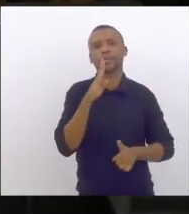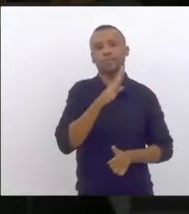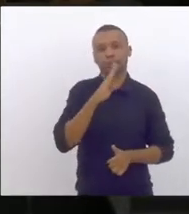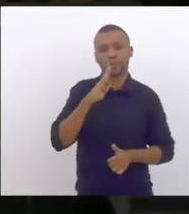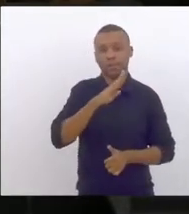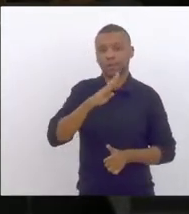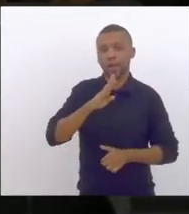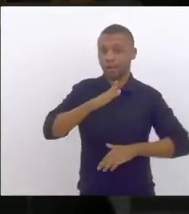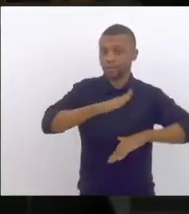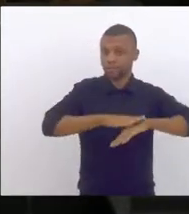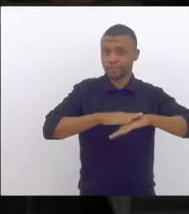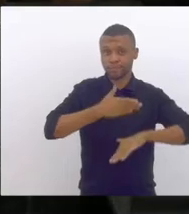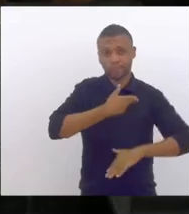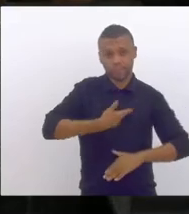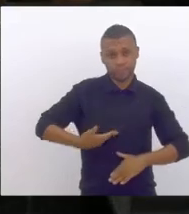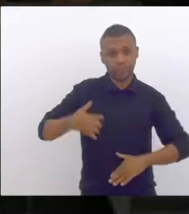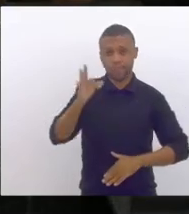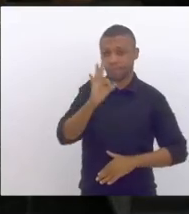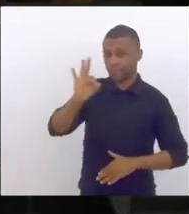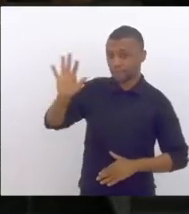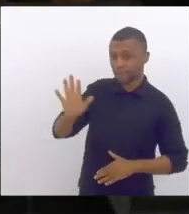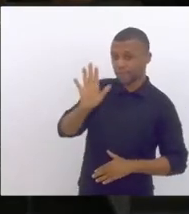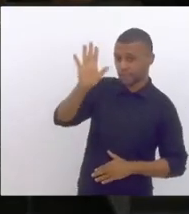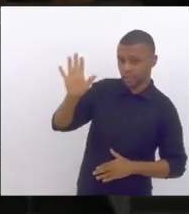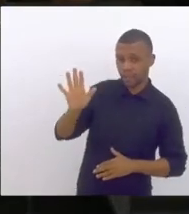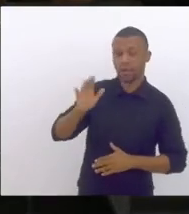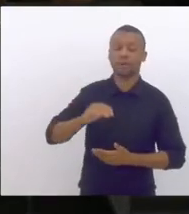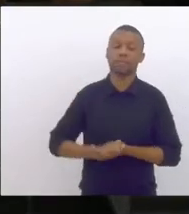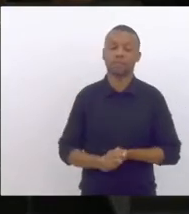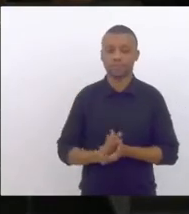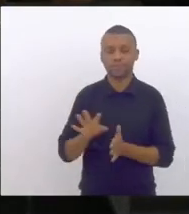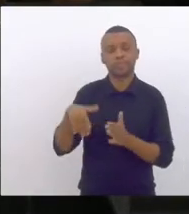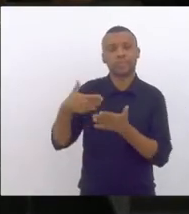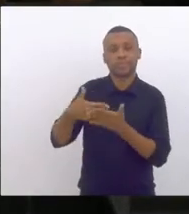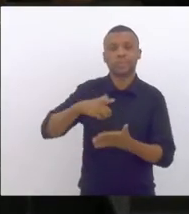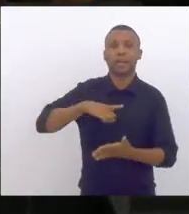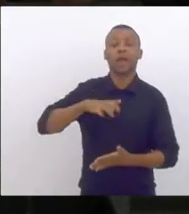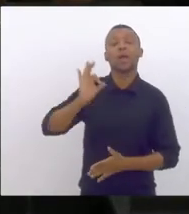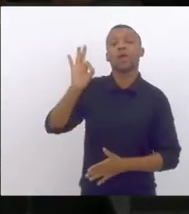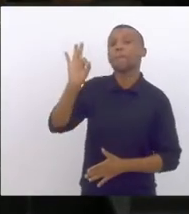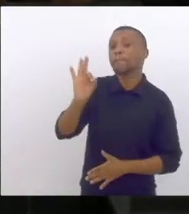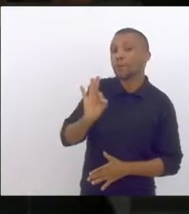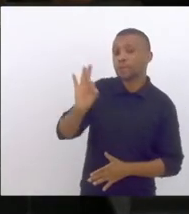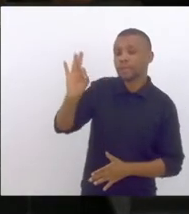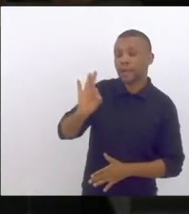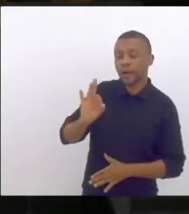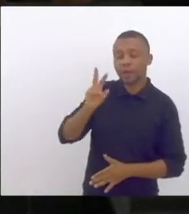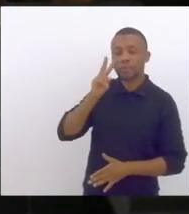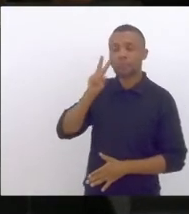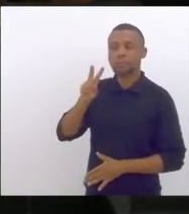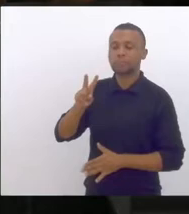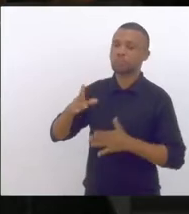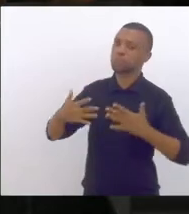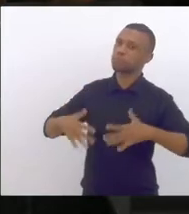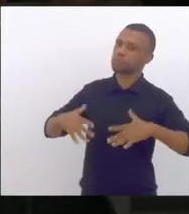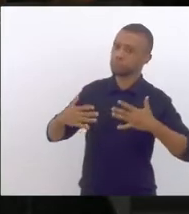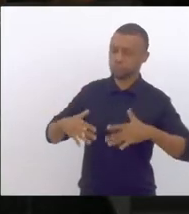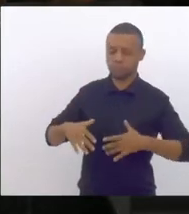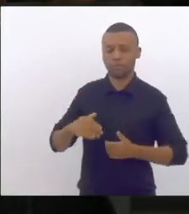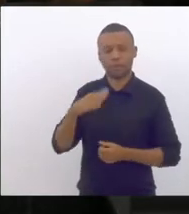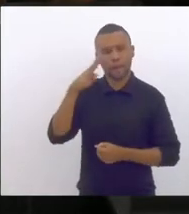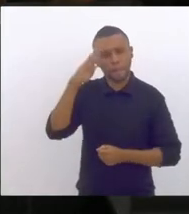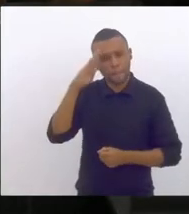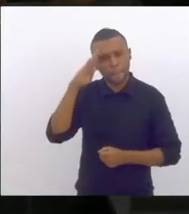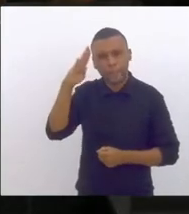União ainda tá em percentuais consideráveis principalmente